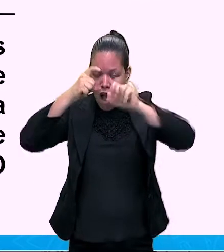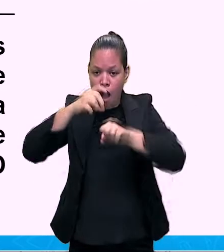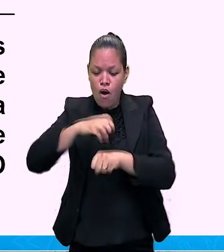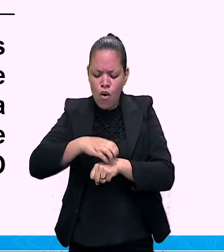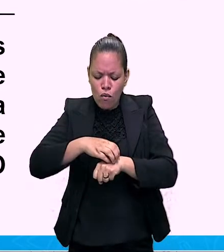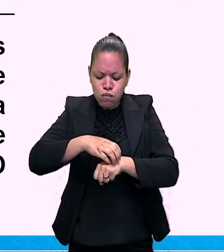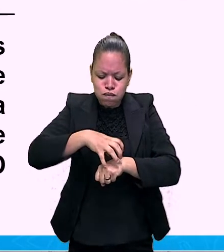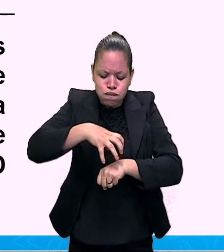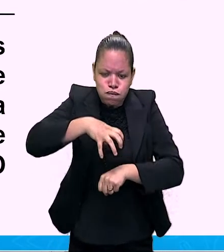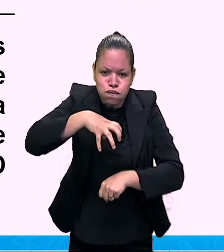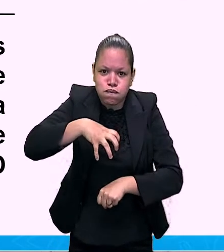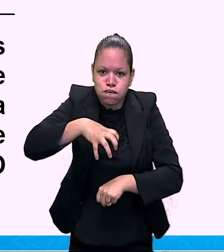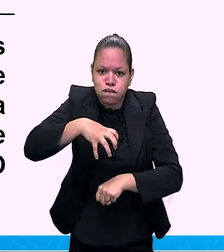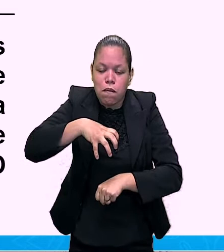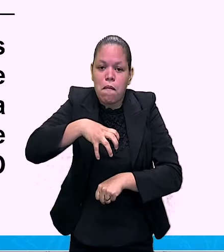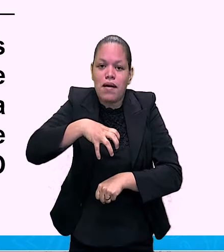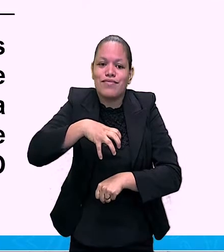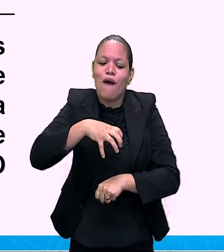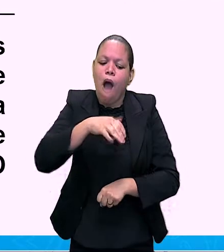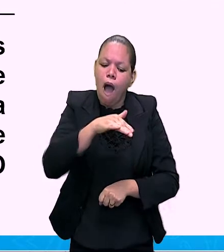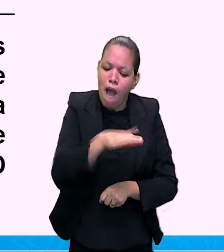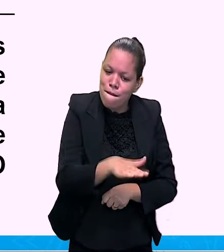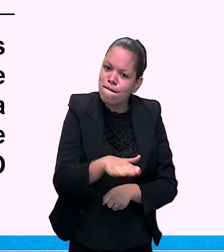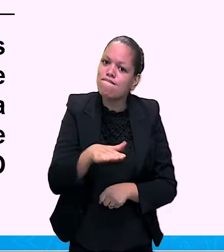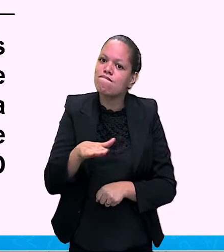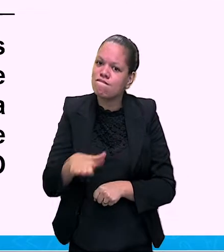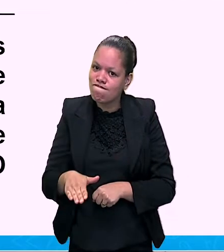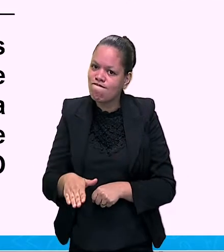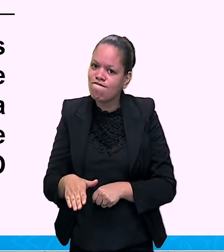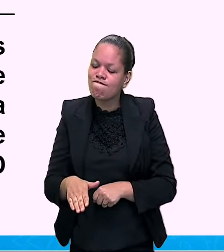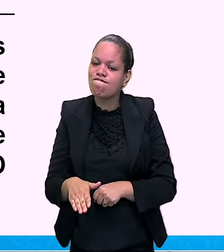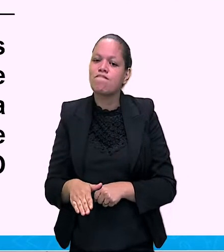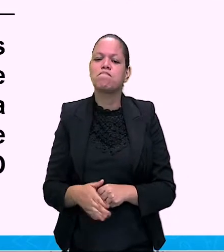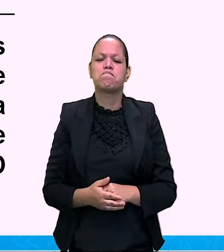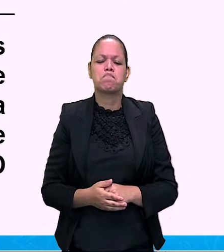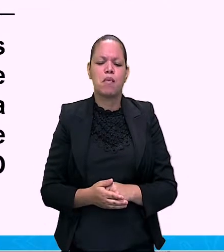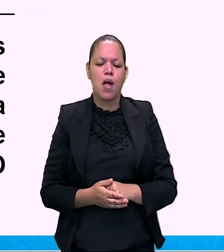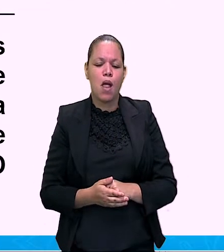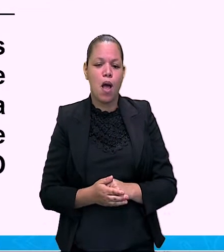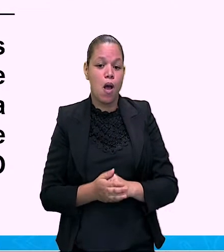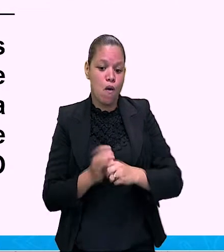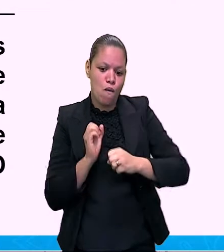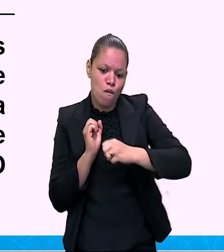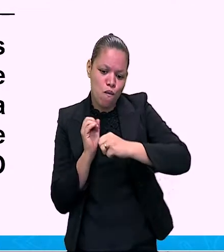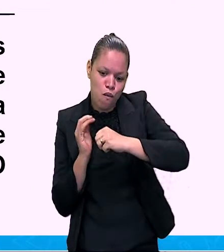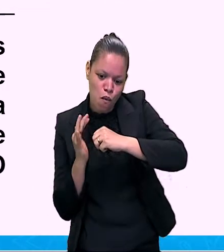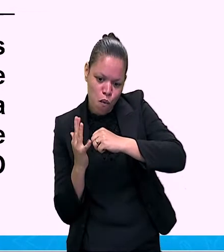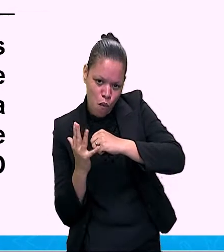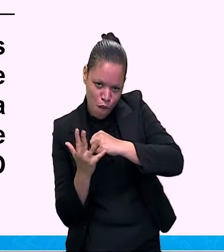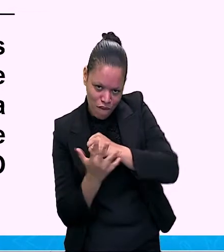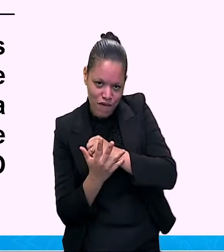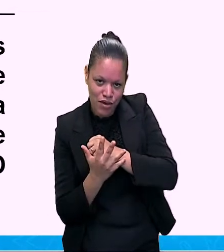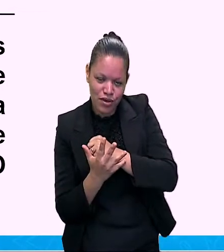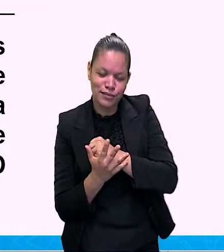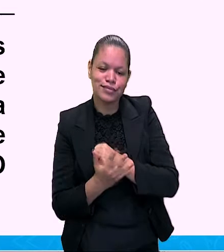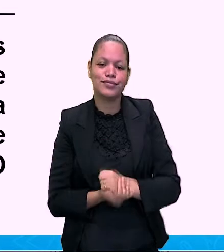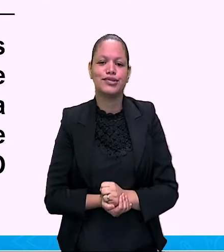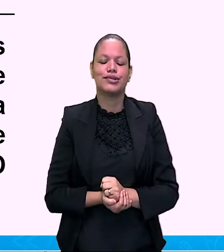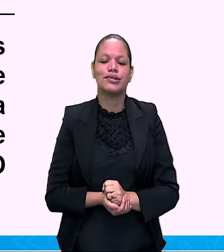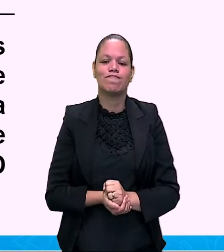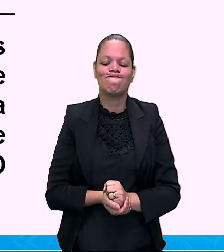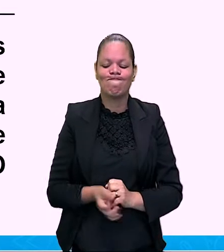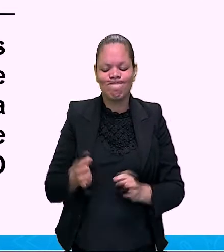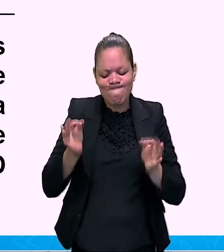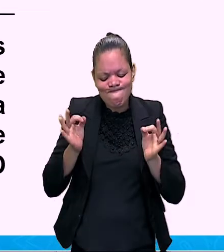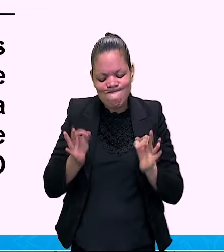possivelmente provocada pela Covid-19. Já foram confirmados 52